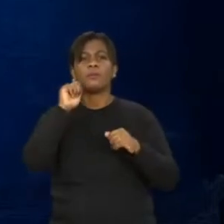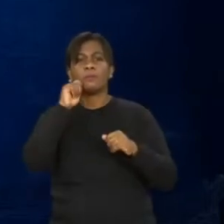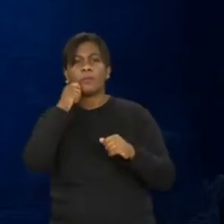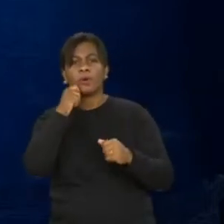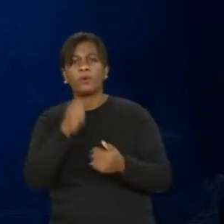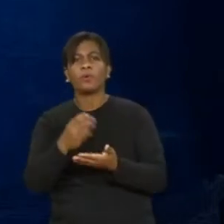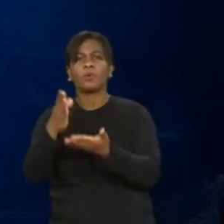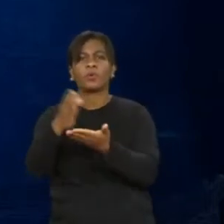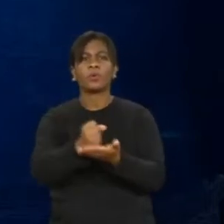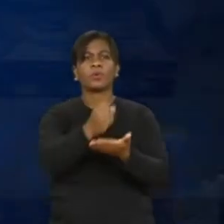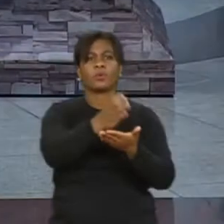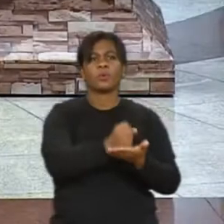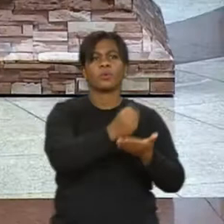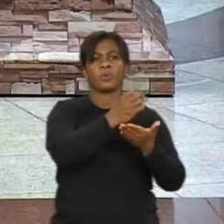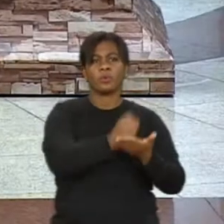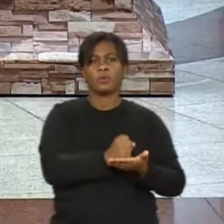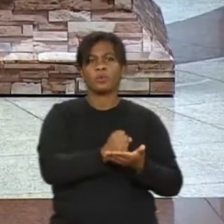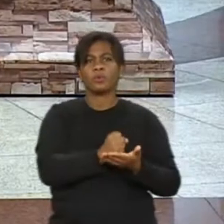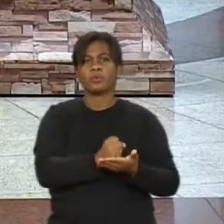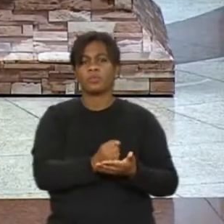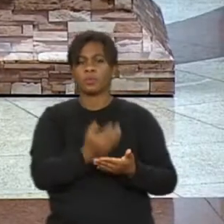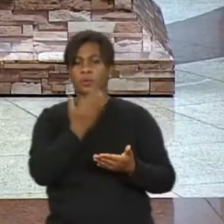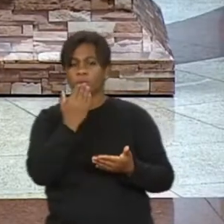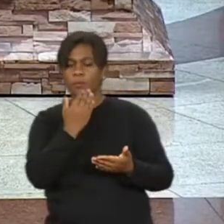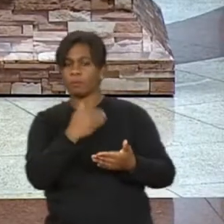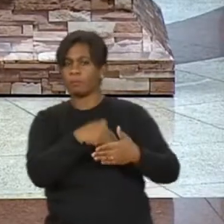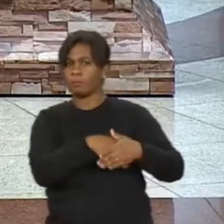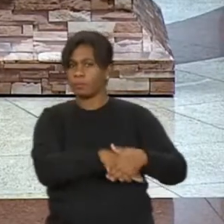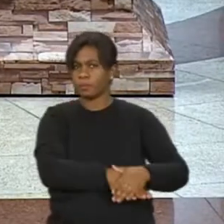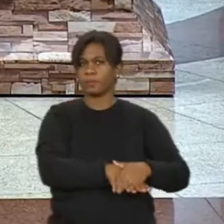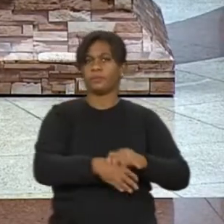mantimento. Olha para mim, por favor.